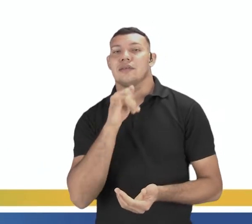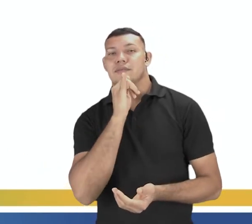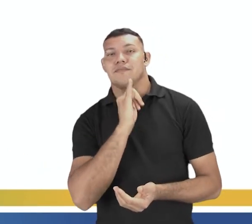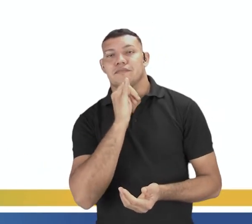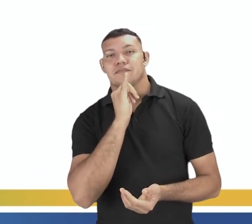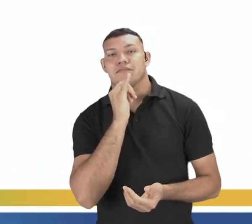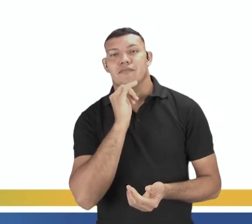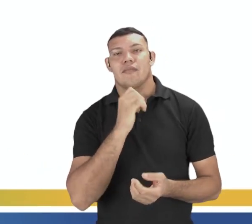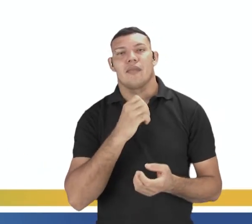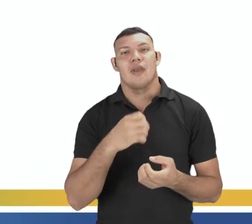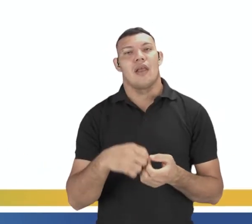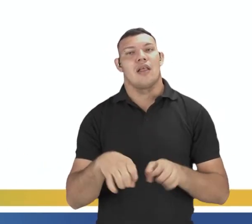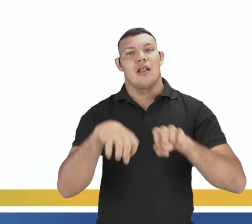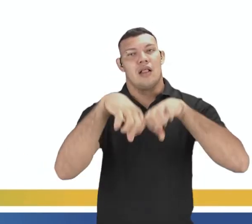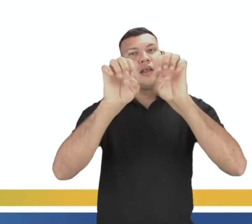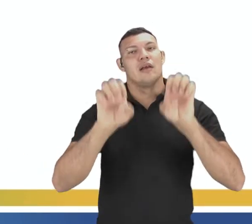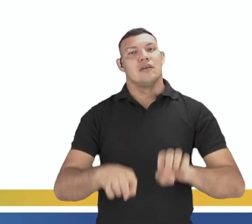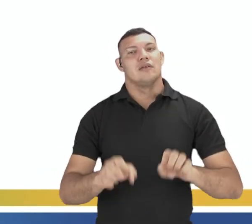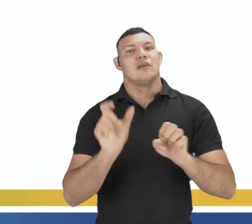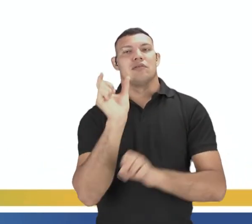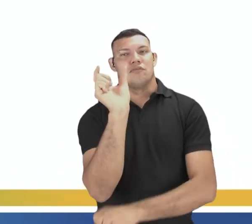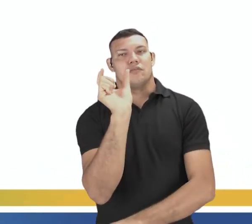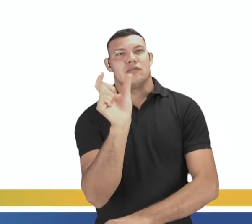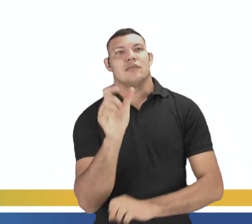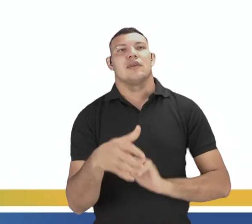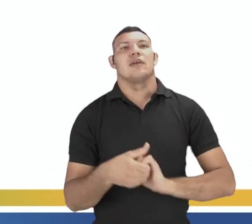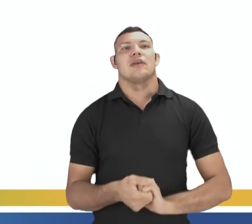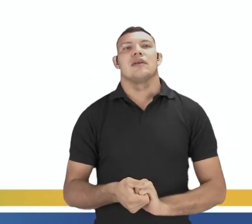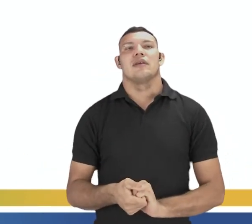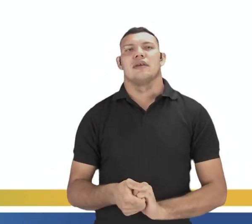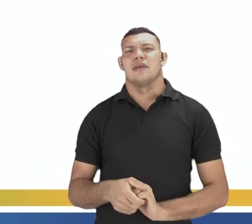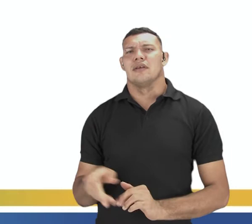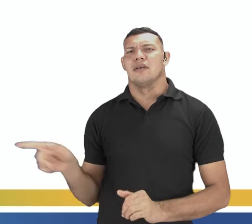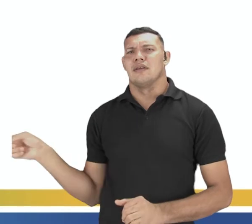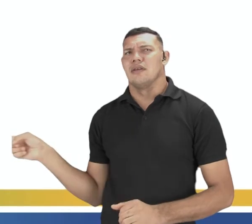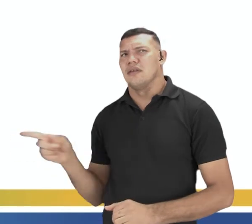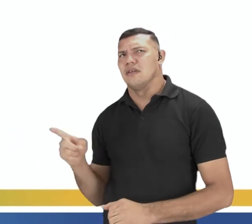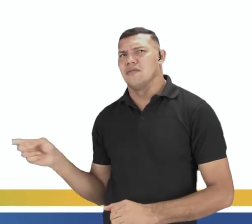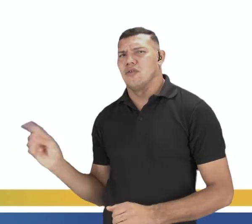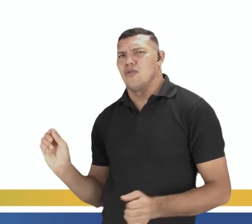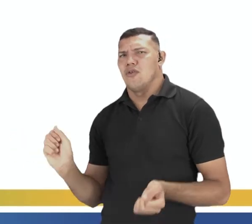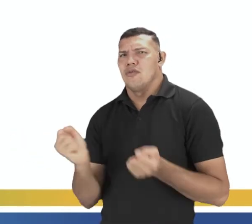mudança em sua estrutura. Por exemplo, eles estavam em um grande amasso.